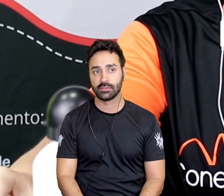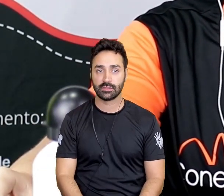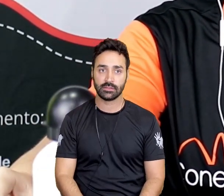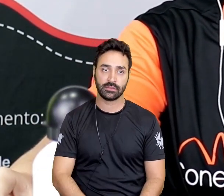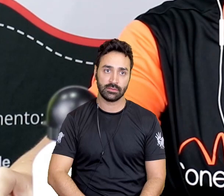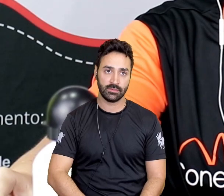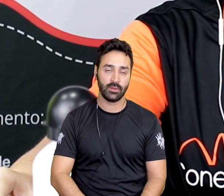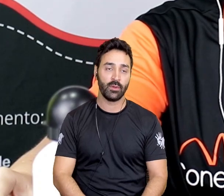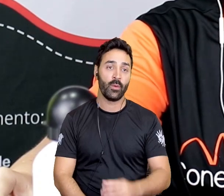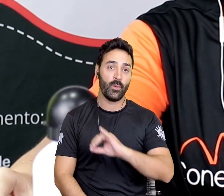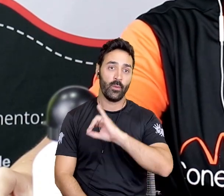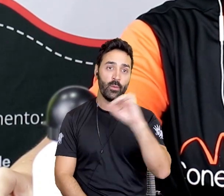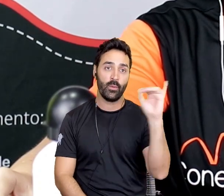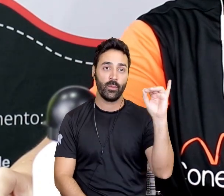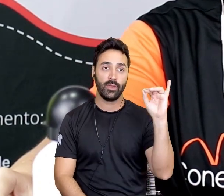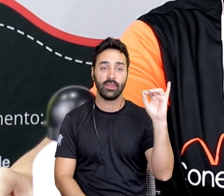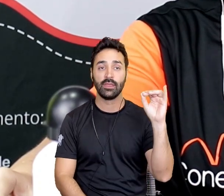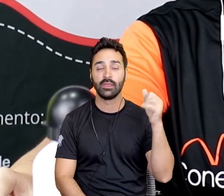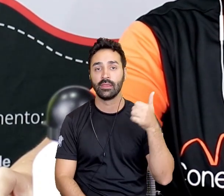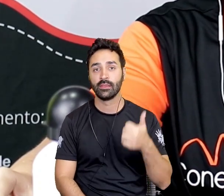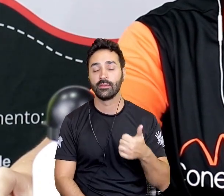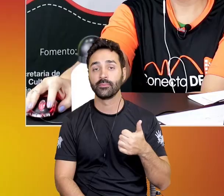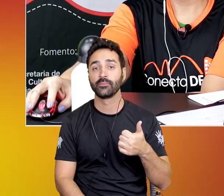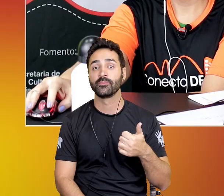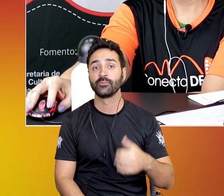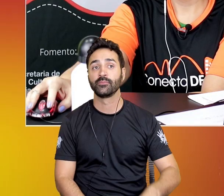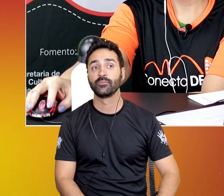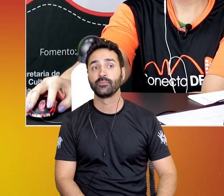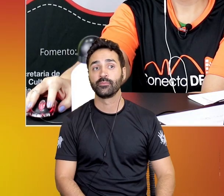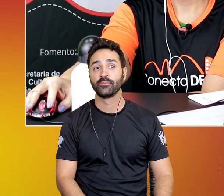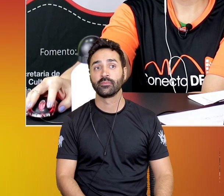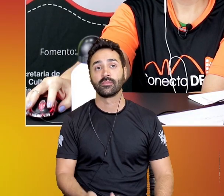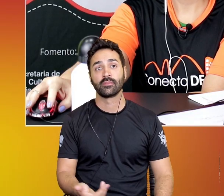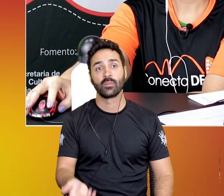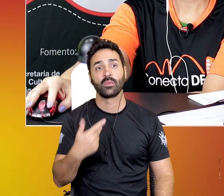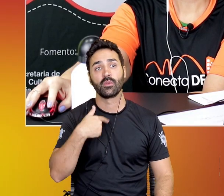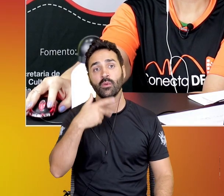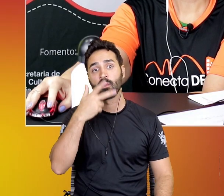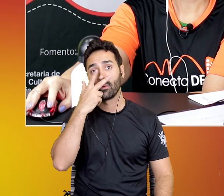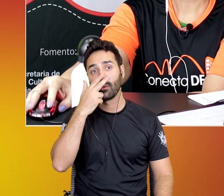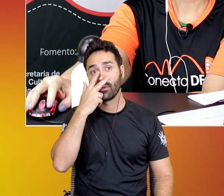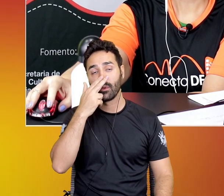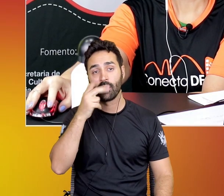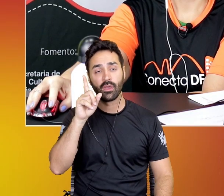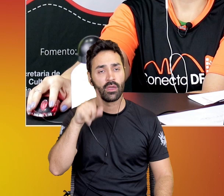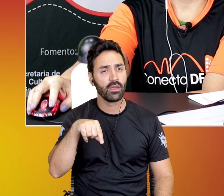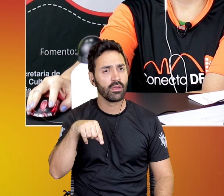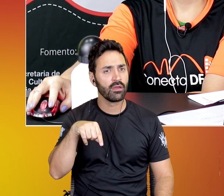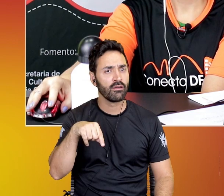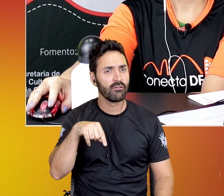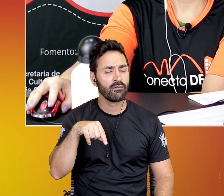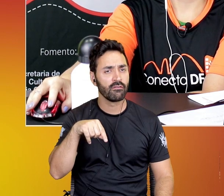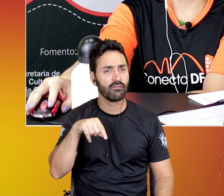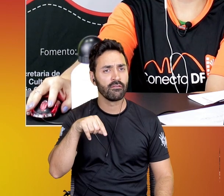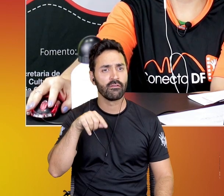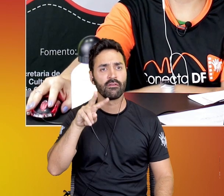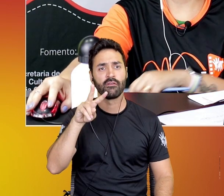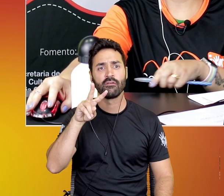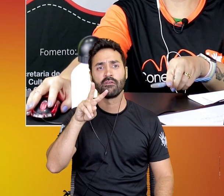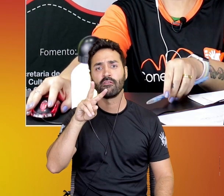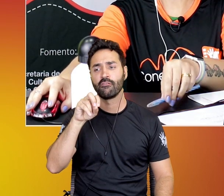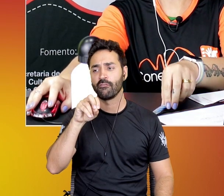Oi, professora? Sim. Eu acho que é voz a palavra.